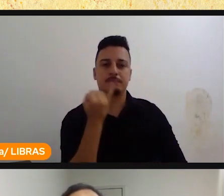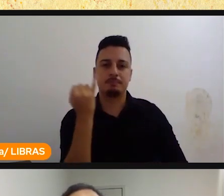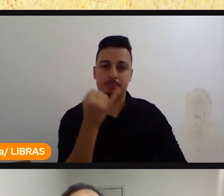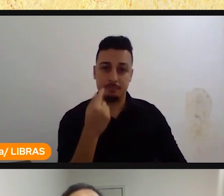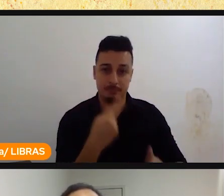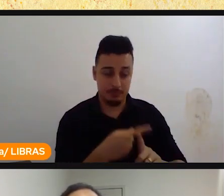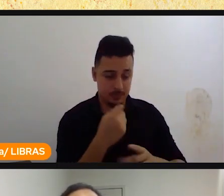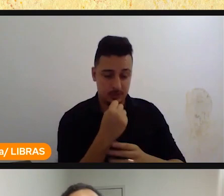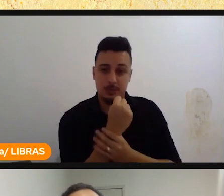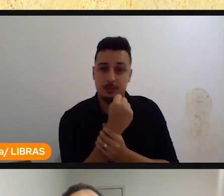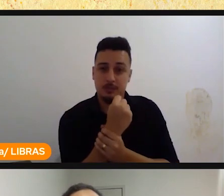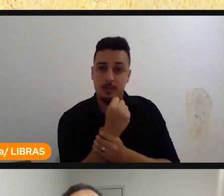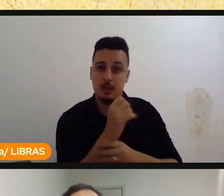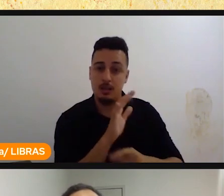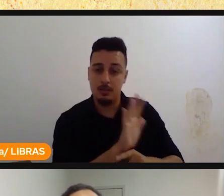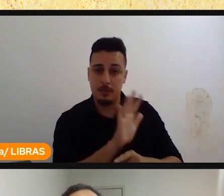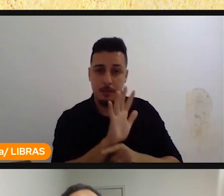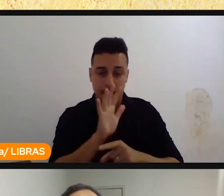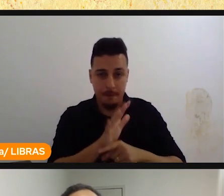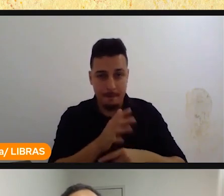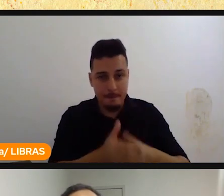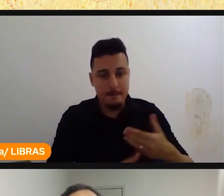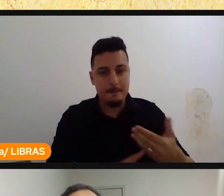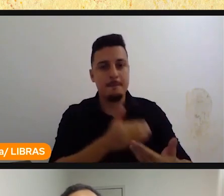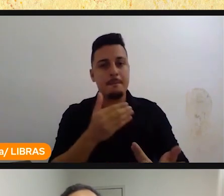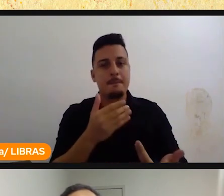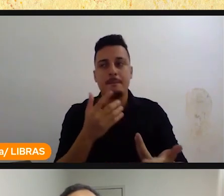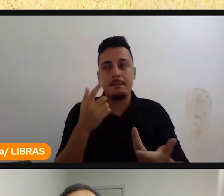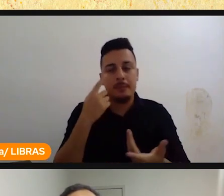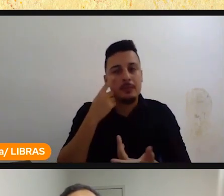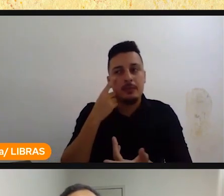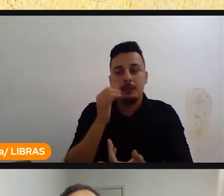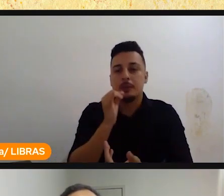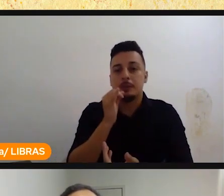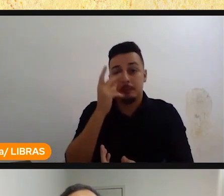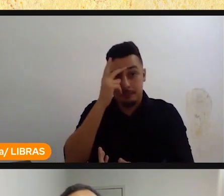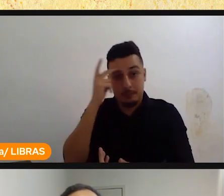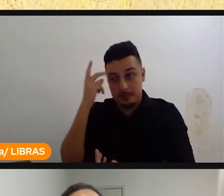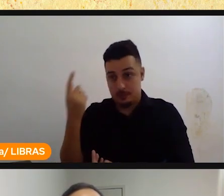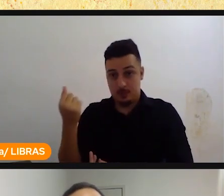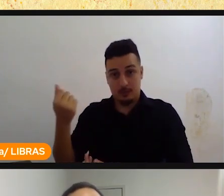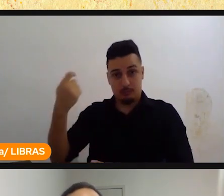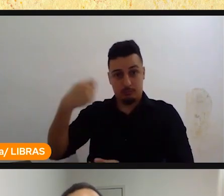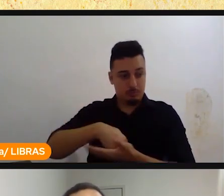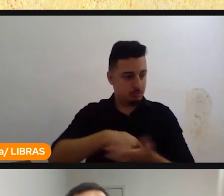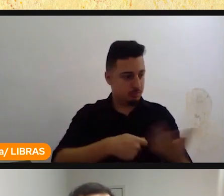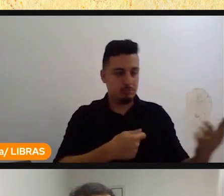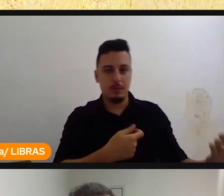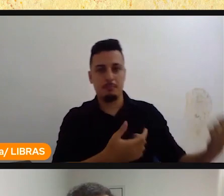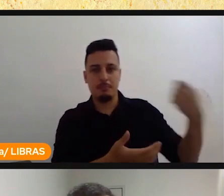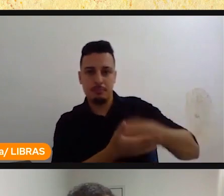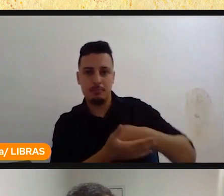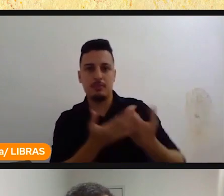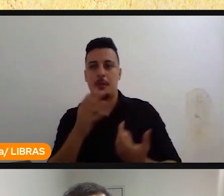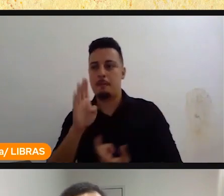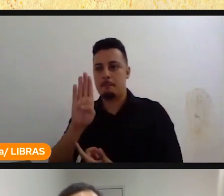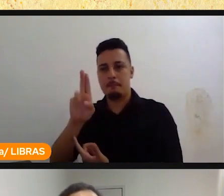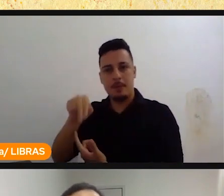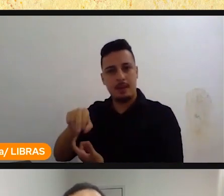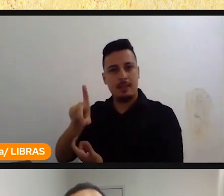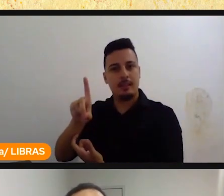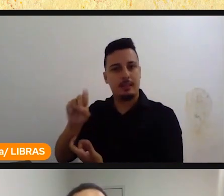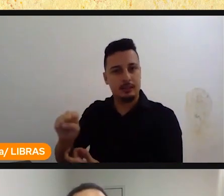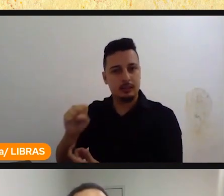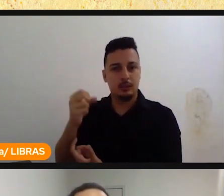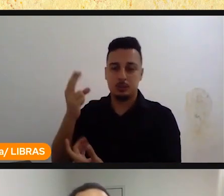da obra e o quanto ela poderia trazer isso de retorno, porque os investidores, né, seja o fundo, a Ancine ou o próprio BNDES, um banco